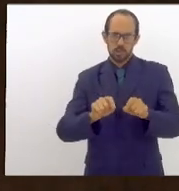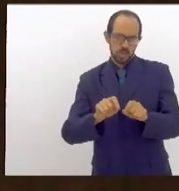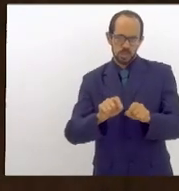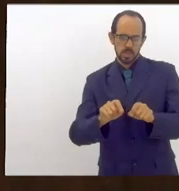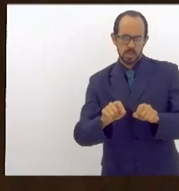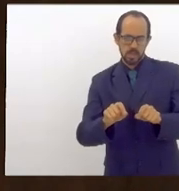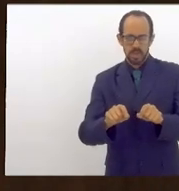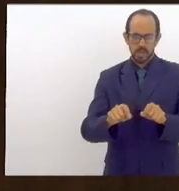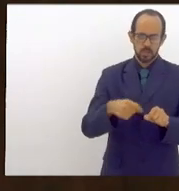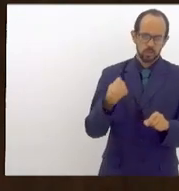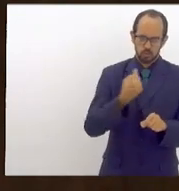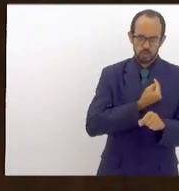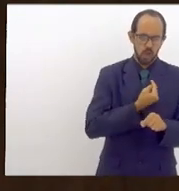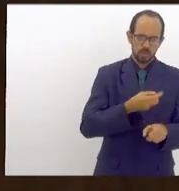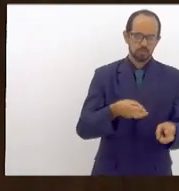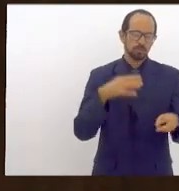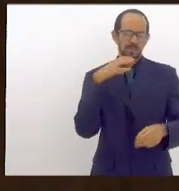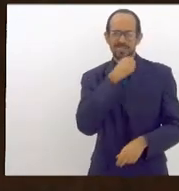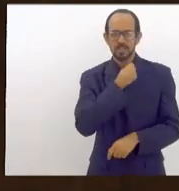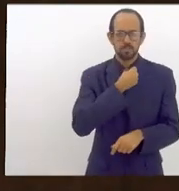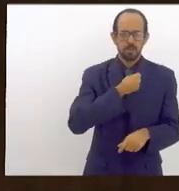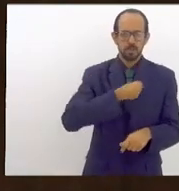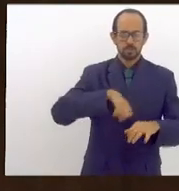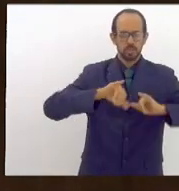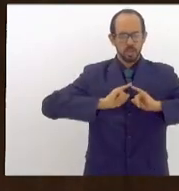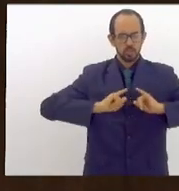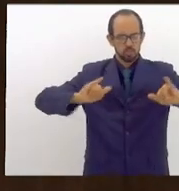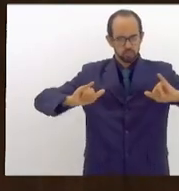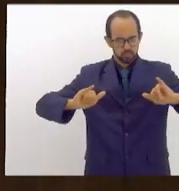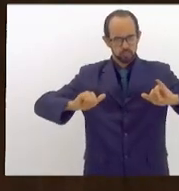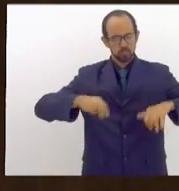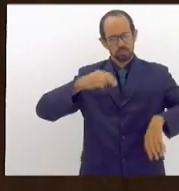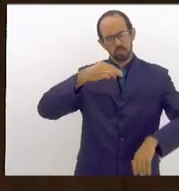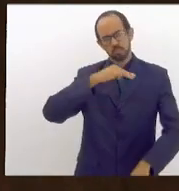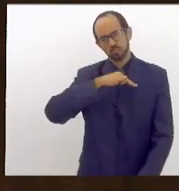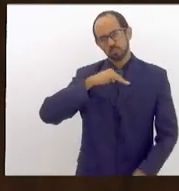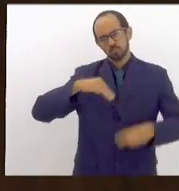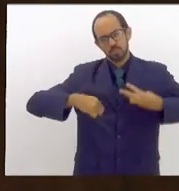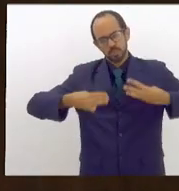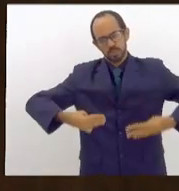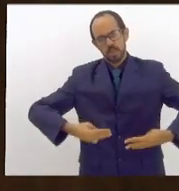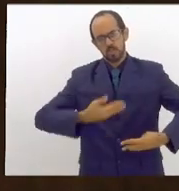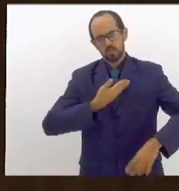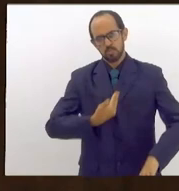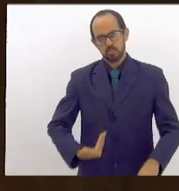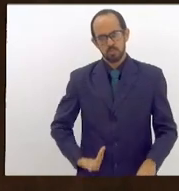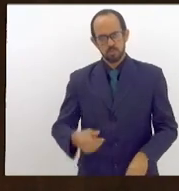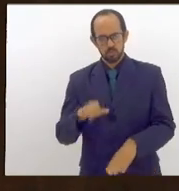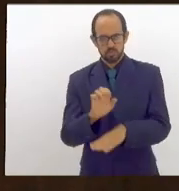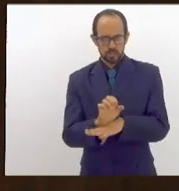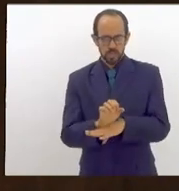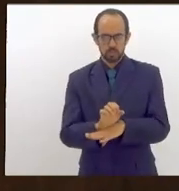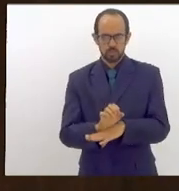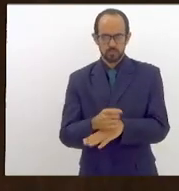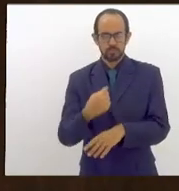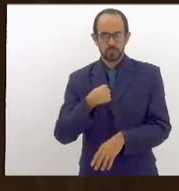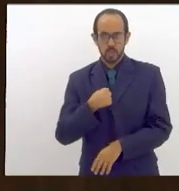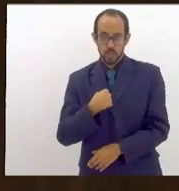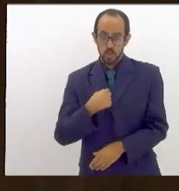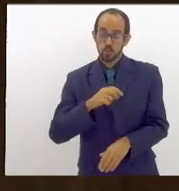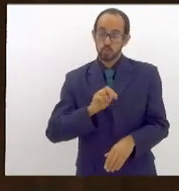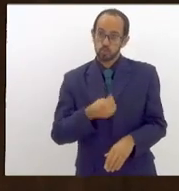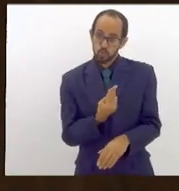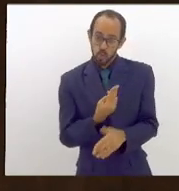identificado nas denúncias apresentadas pelo Ministério Público desse estado eu sou do PDT